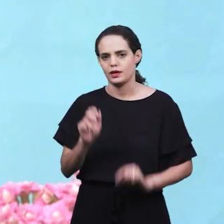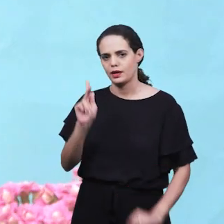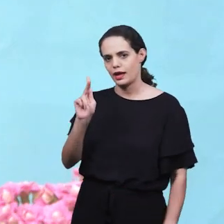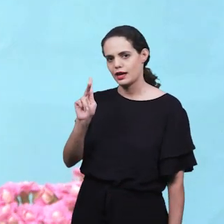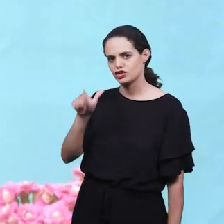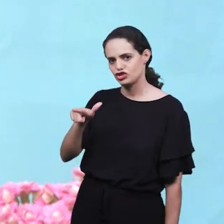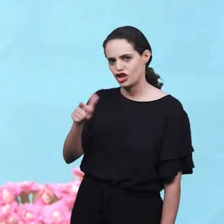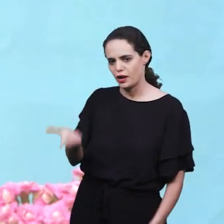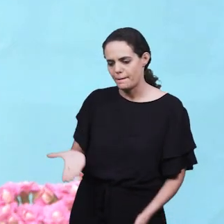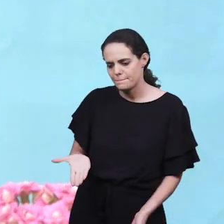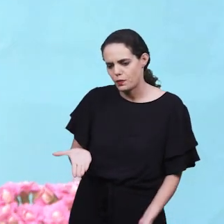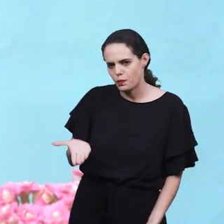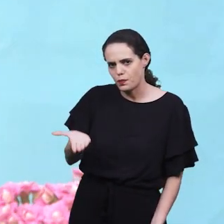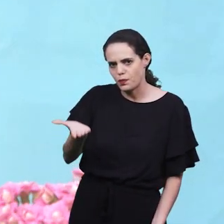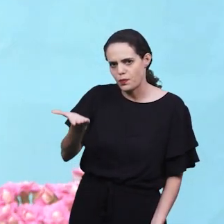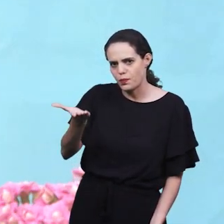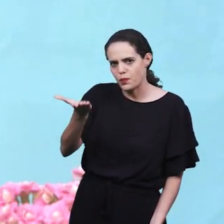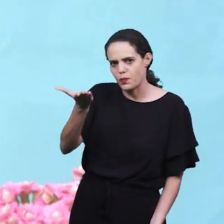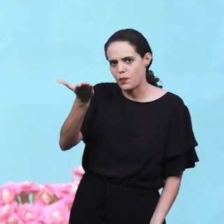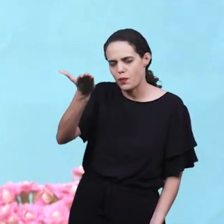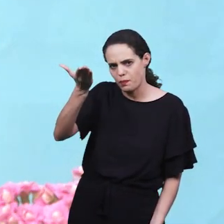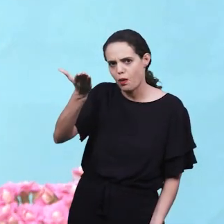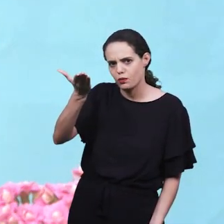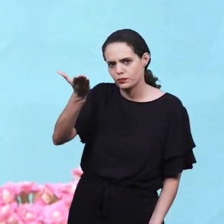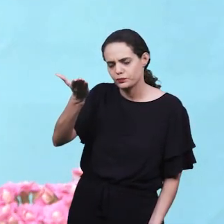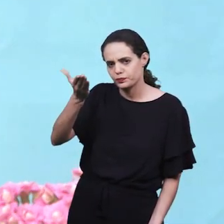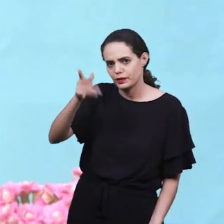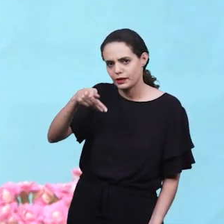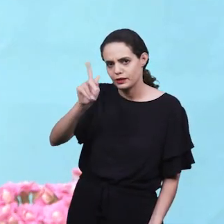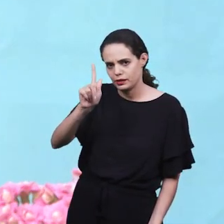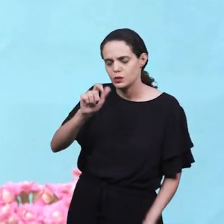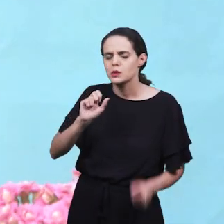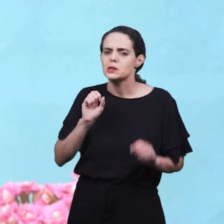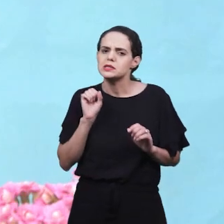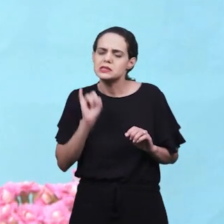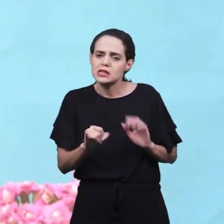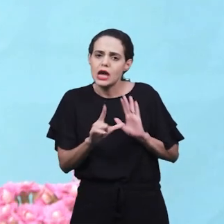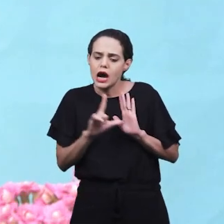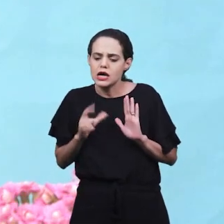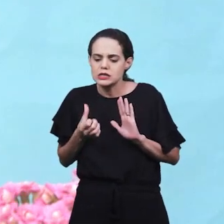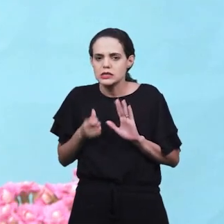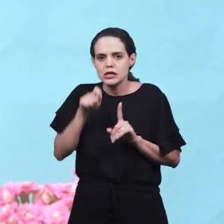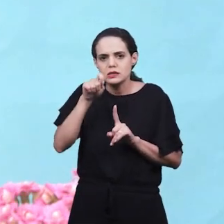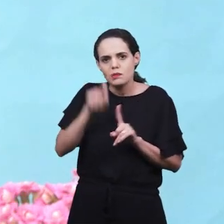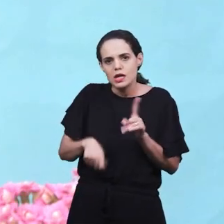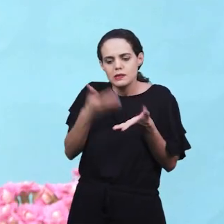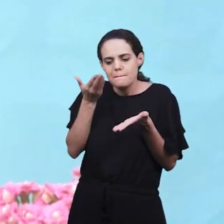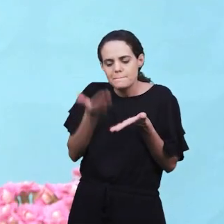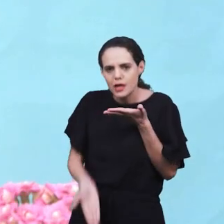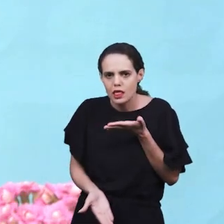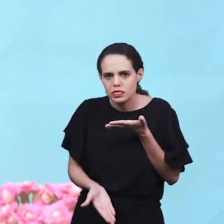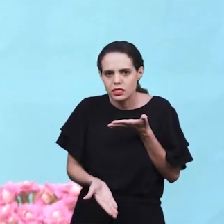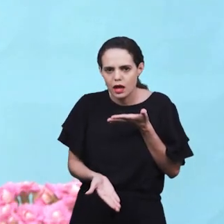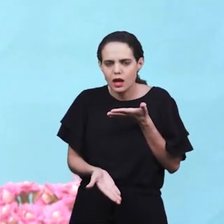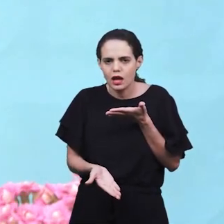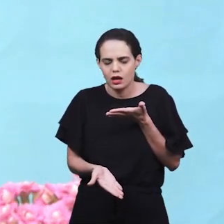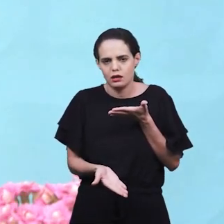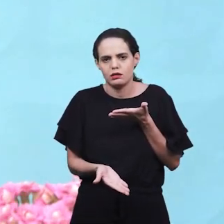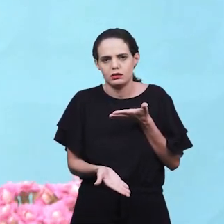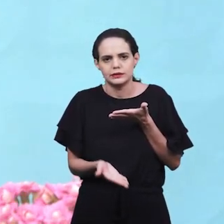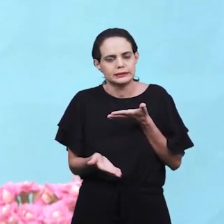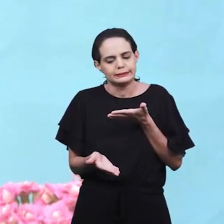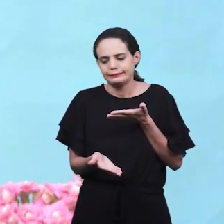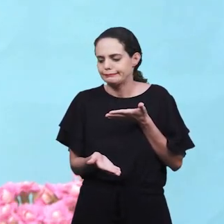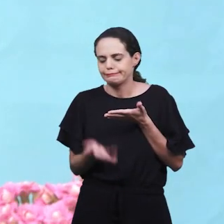criança, antes dos 6 meses, ela tem uma perda de peso, então não é interessante fazer